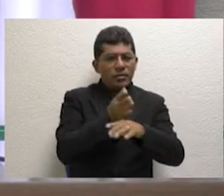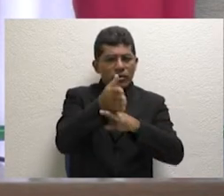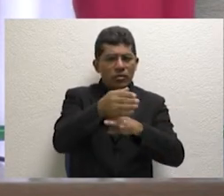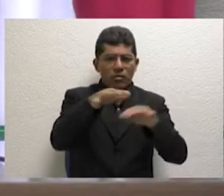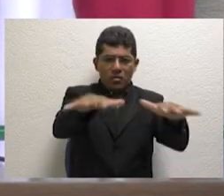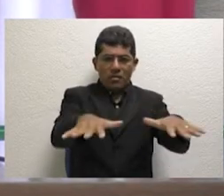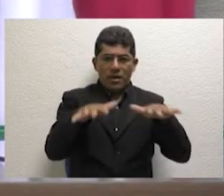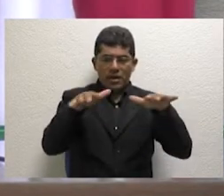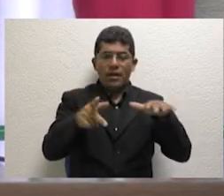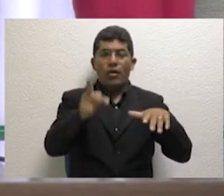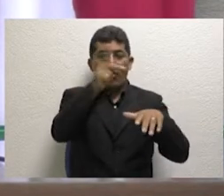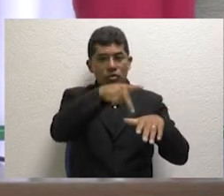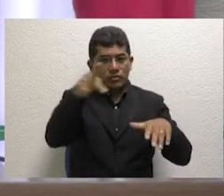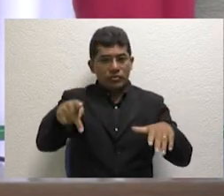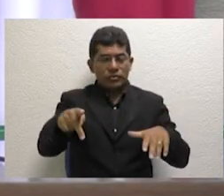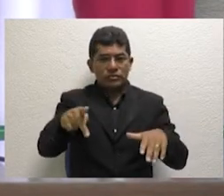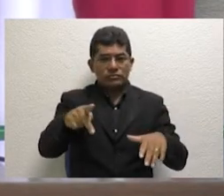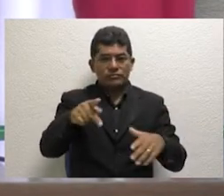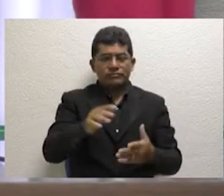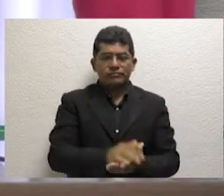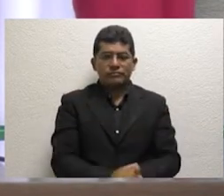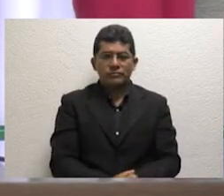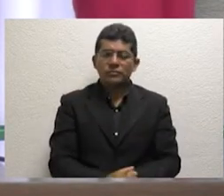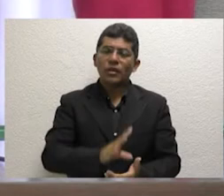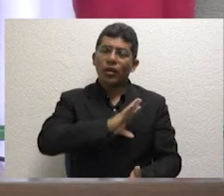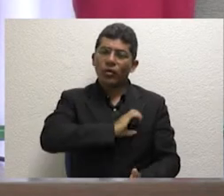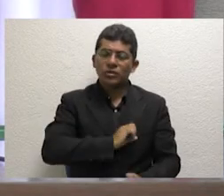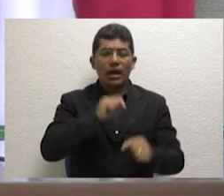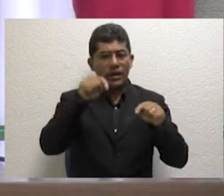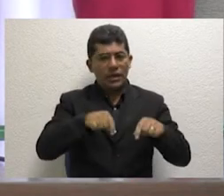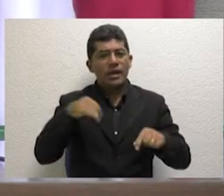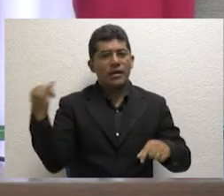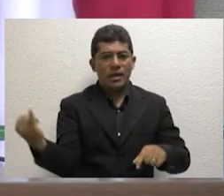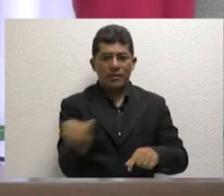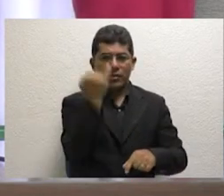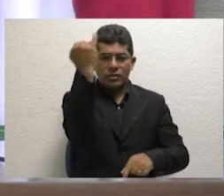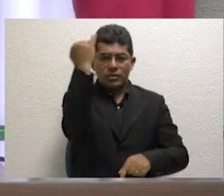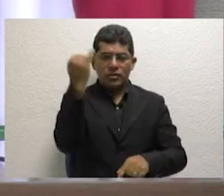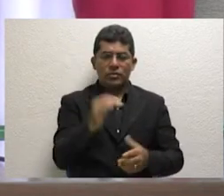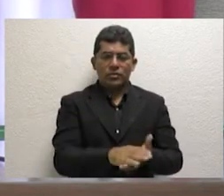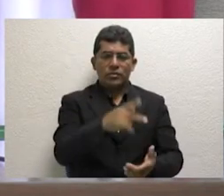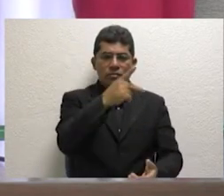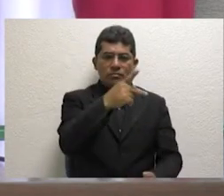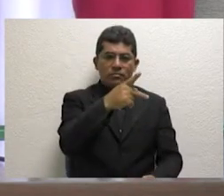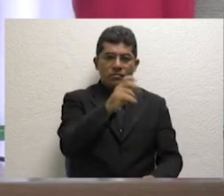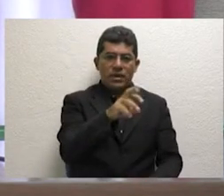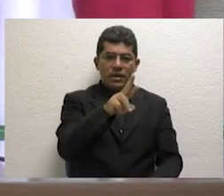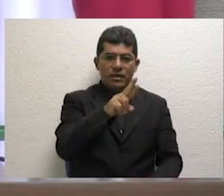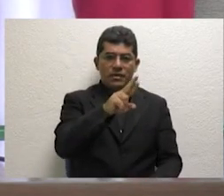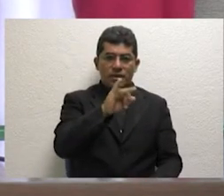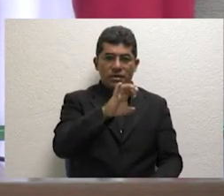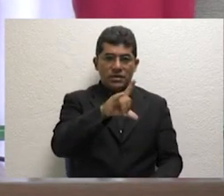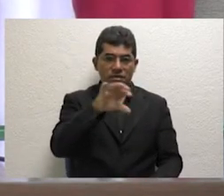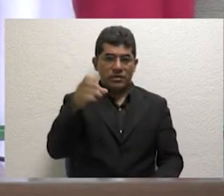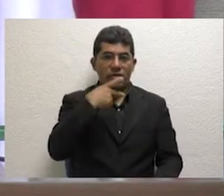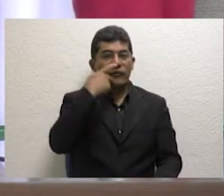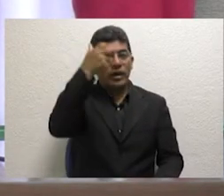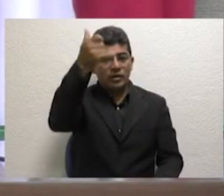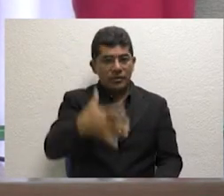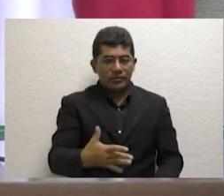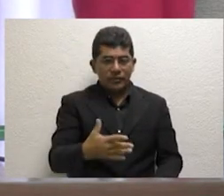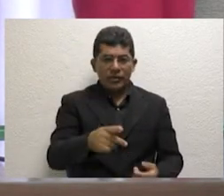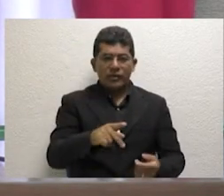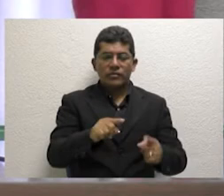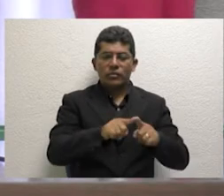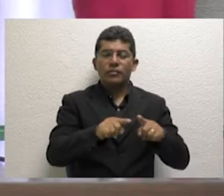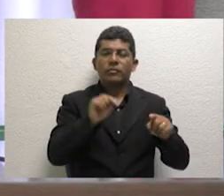professores ir para lá eu gostaria que era importante que o que o doutor Pellick vai falar daqui a pouco ele vai falar sobre zona